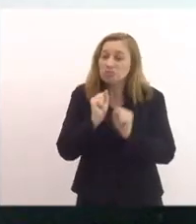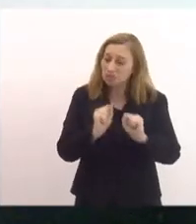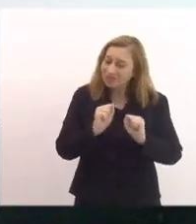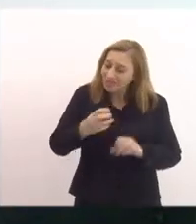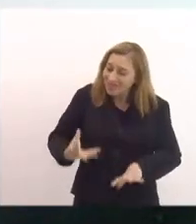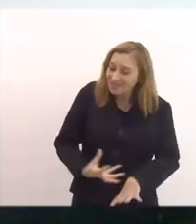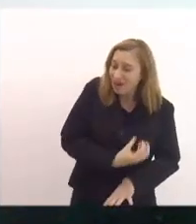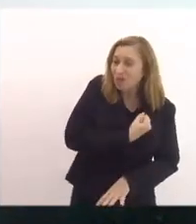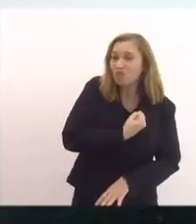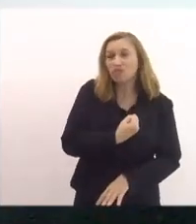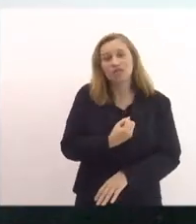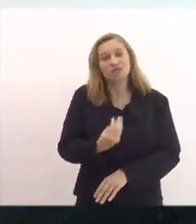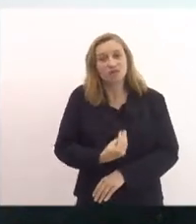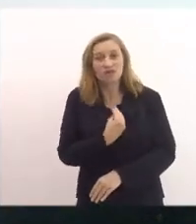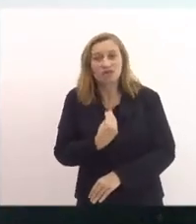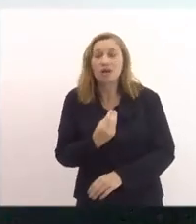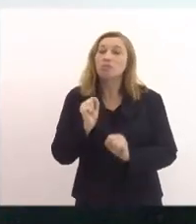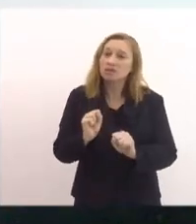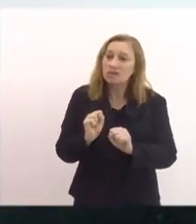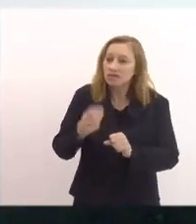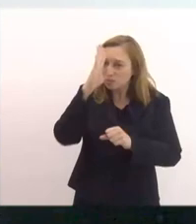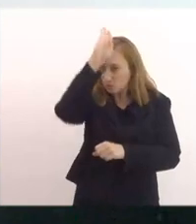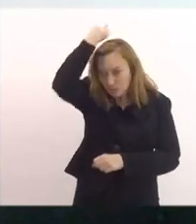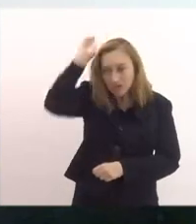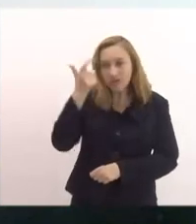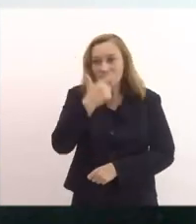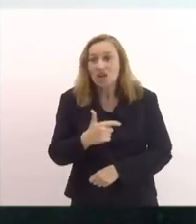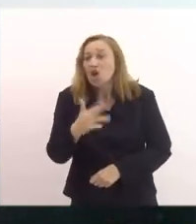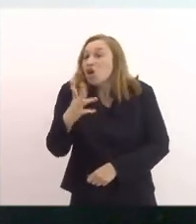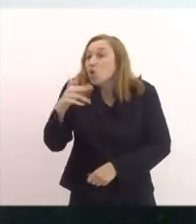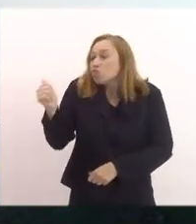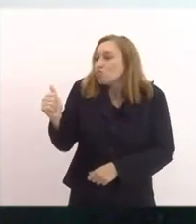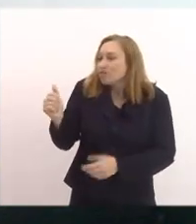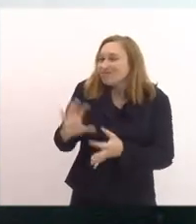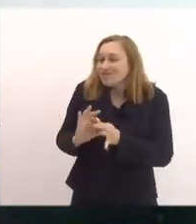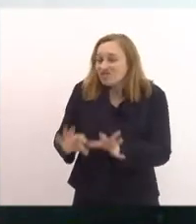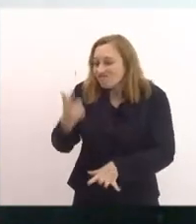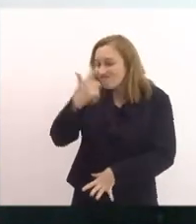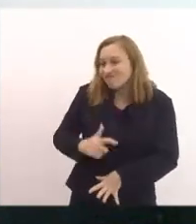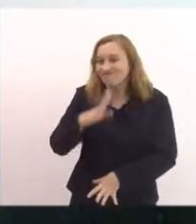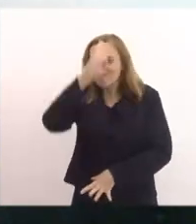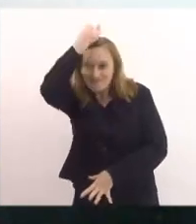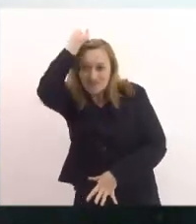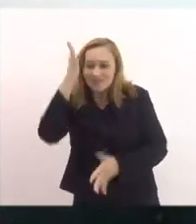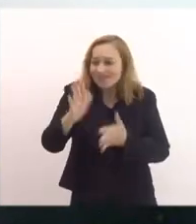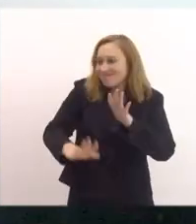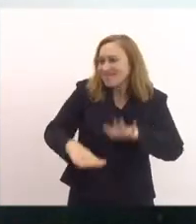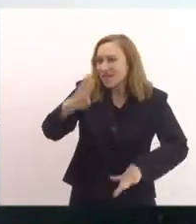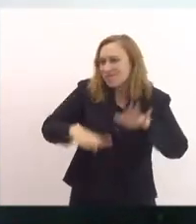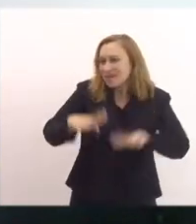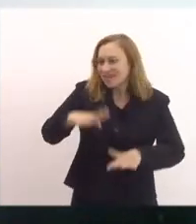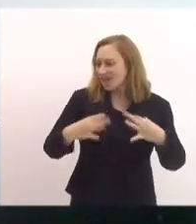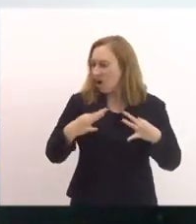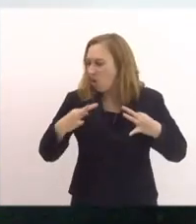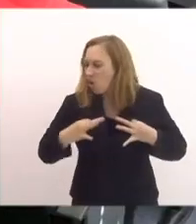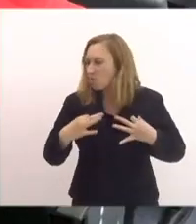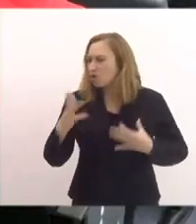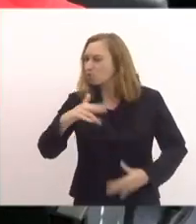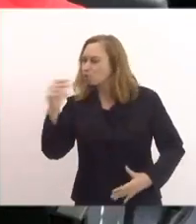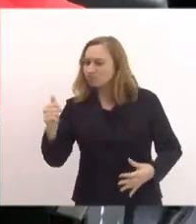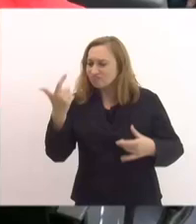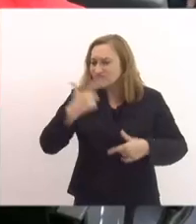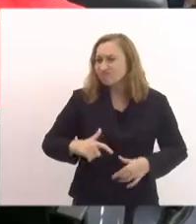São 20 anos que eu poderia estar sendo bombeiro. Mas eu digo uma coisa para você, eu nunca deixei de ser bombeiro. Independente da farda, eu nunca deixei de ser